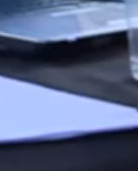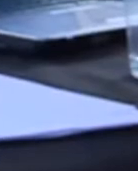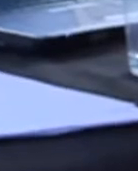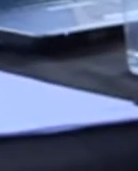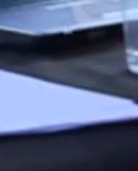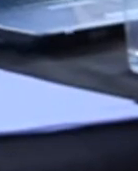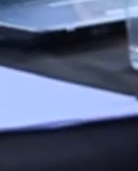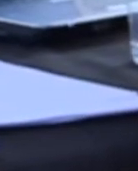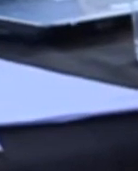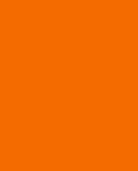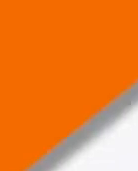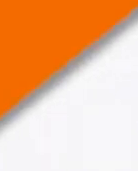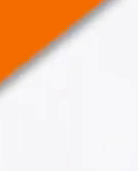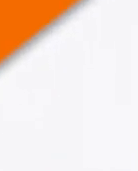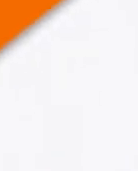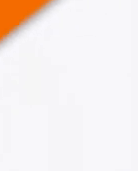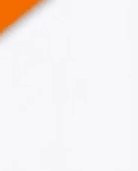com otimismo.